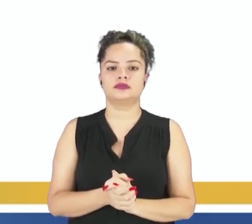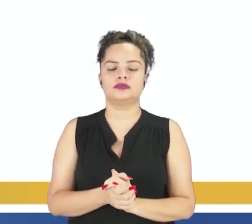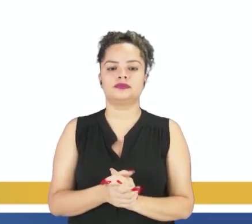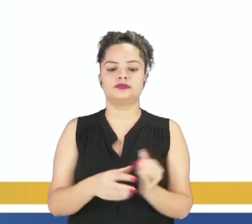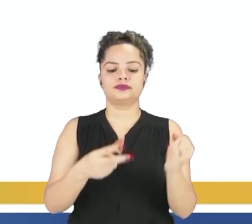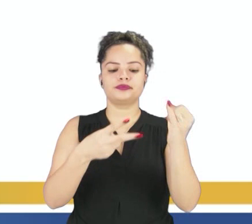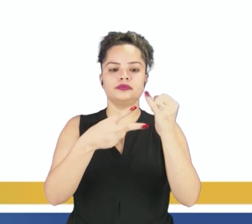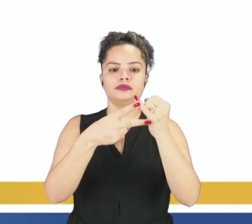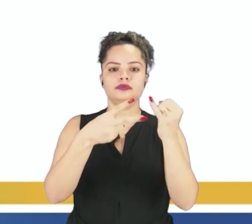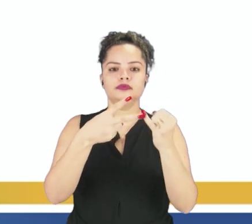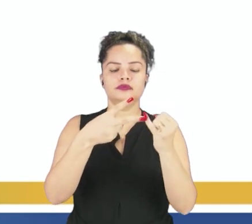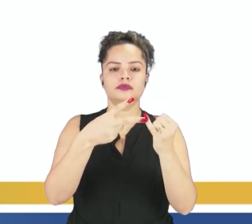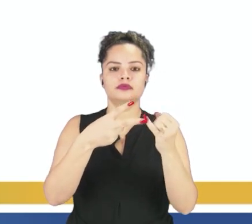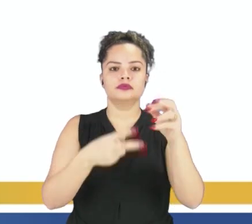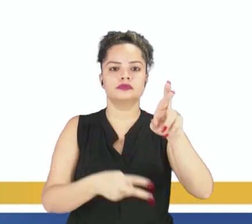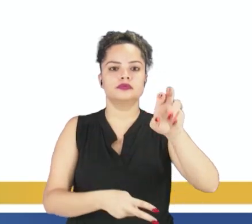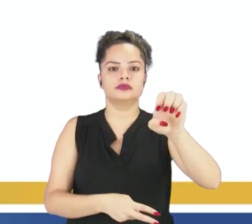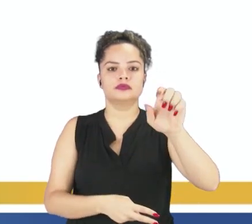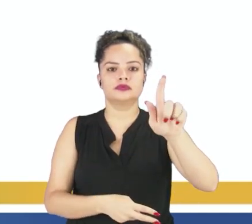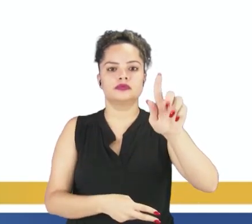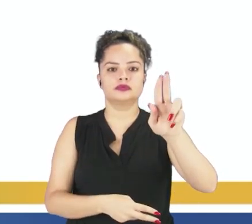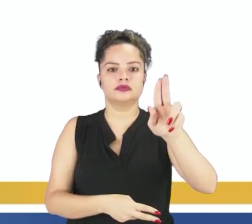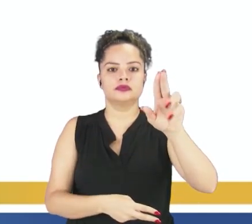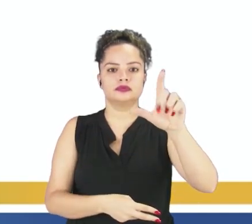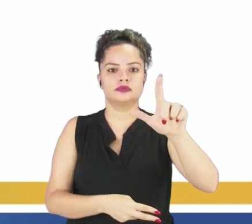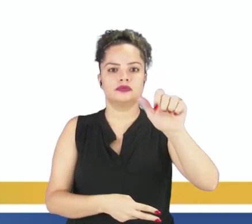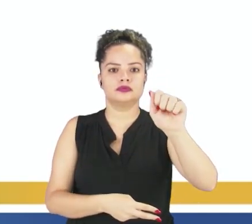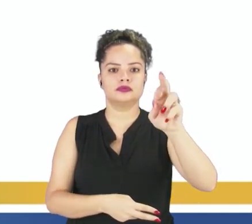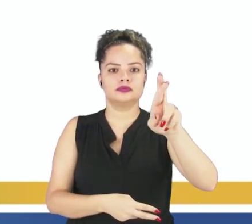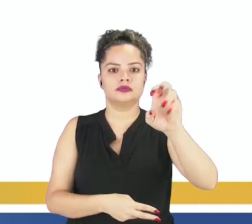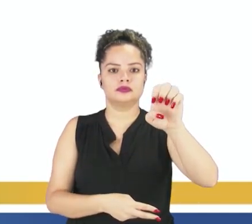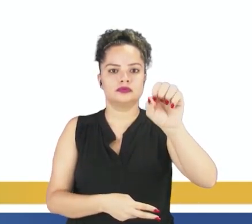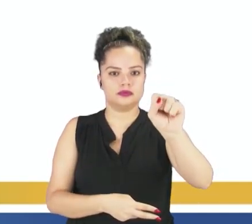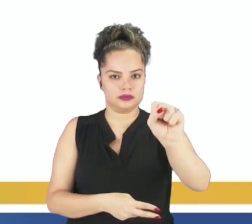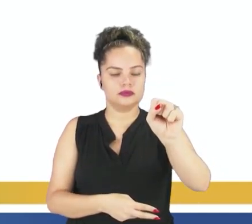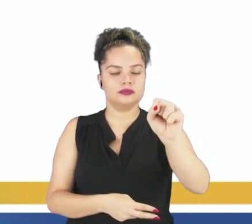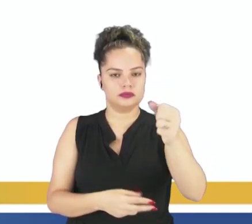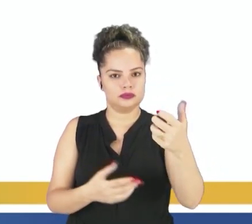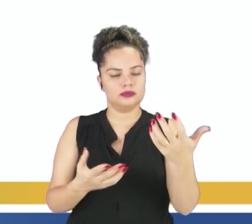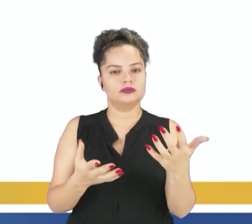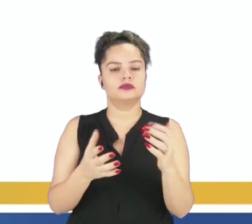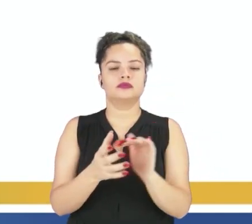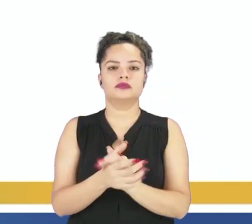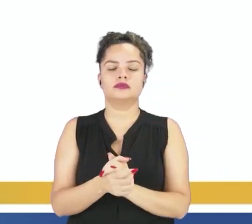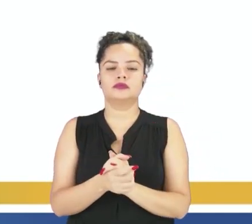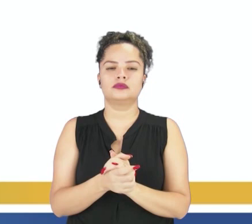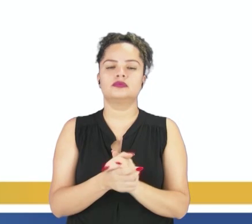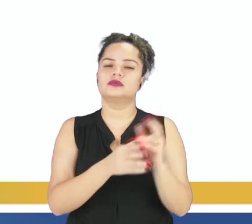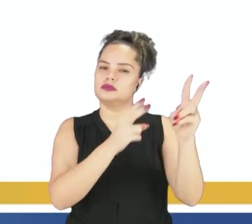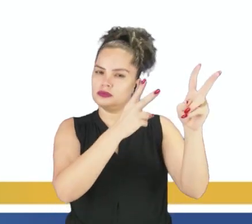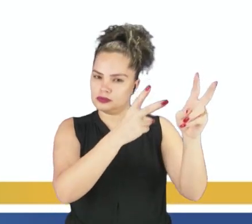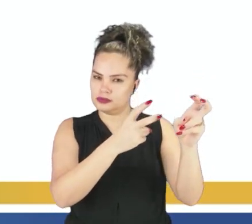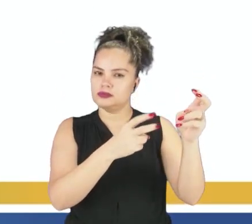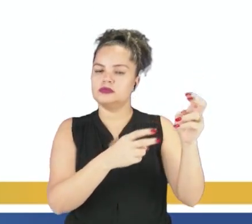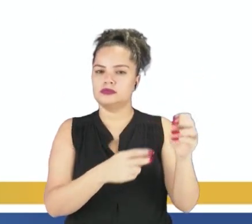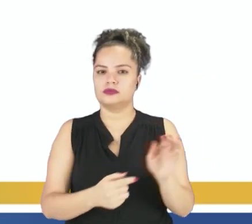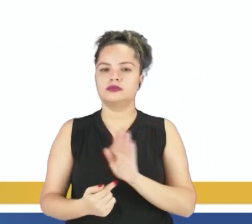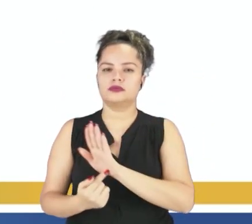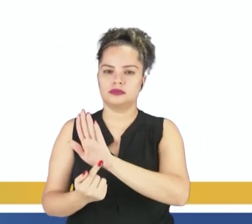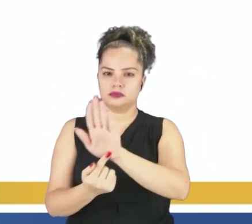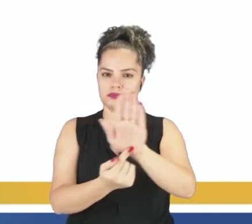Então, ó, nós também temos aqui, pessoal, os polígonos regulares, né? Então, observe os polígonos